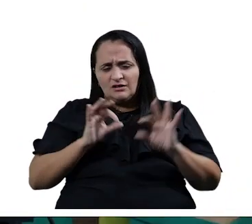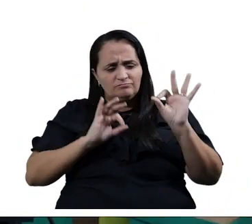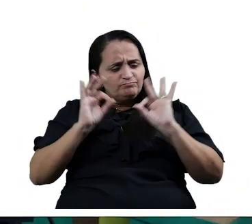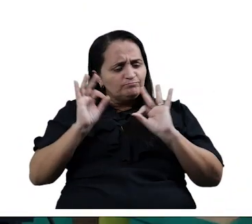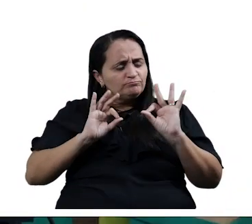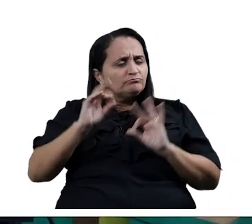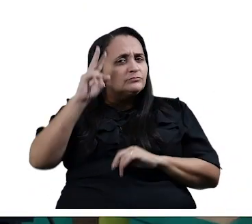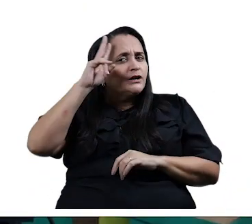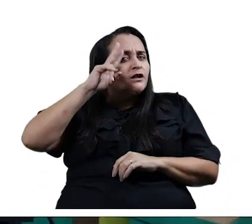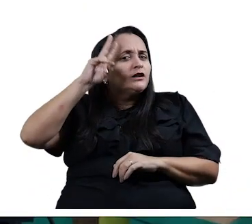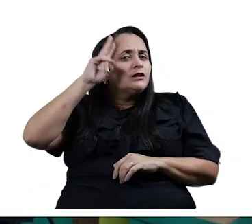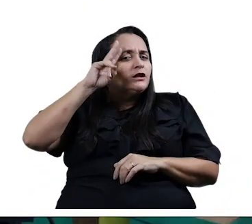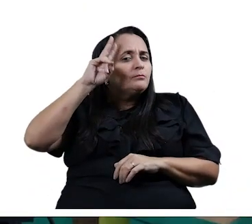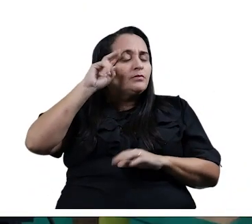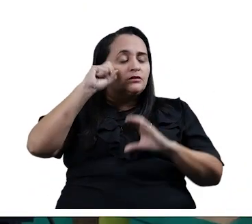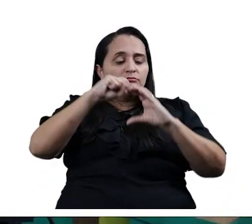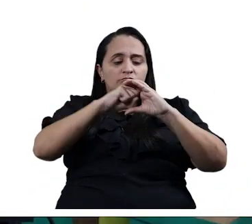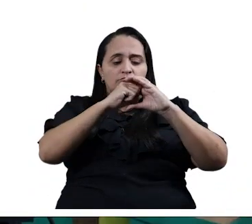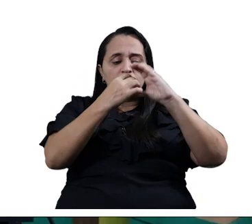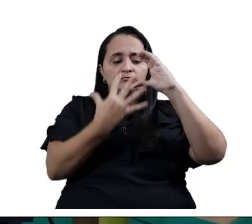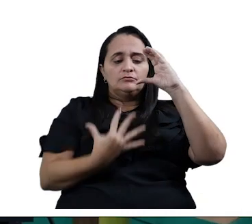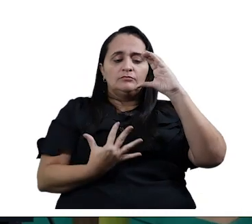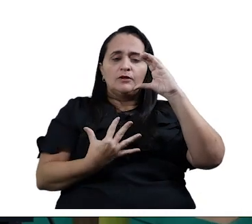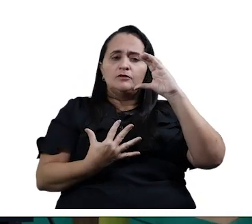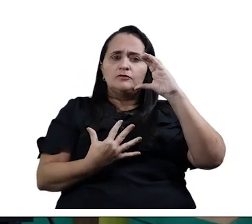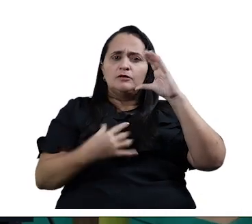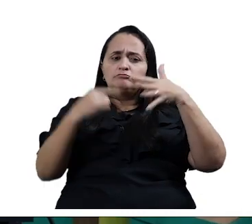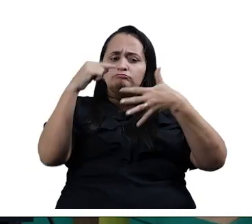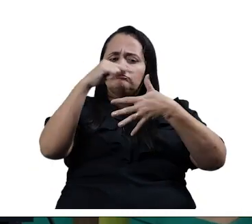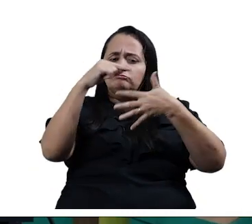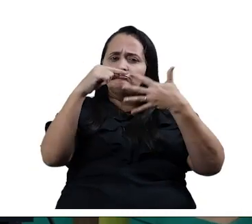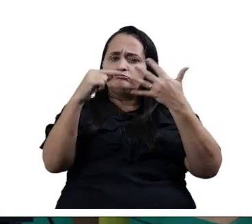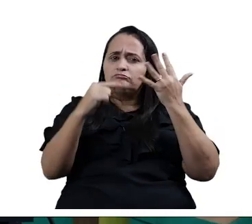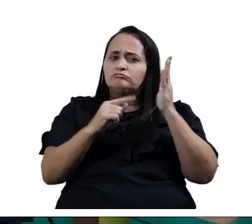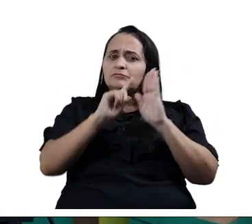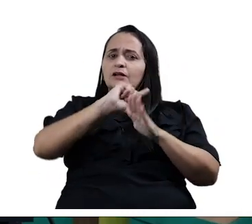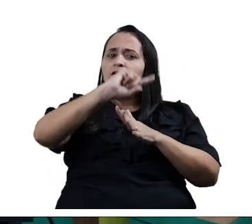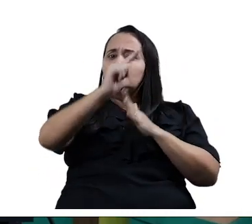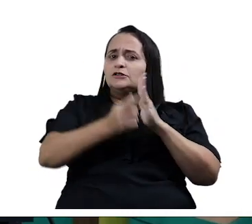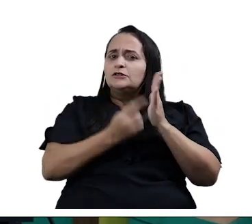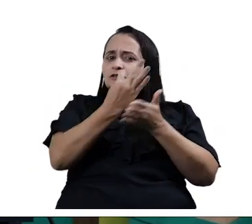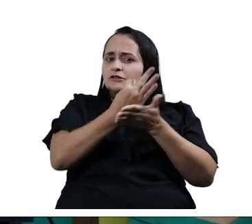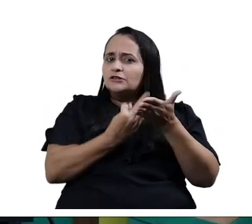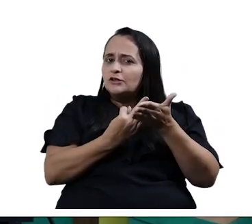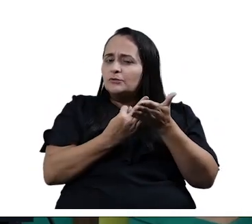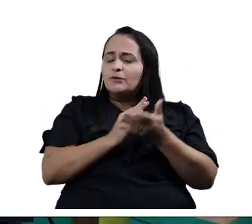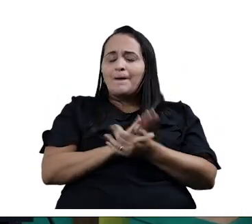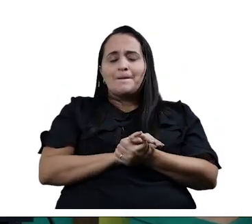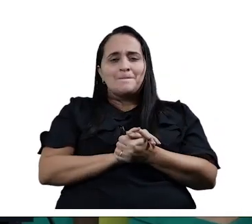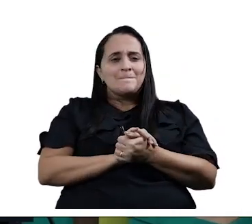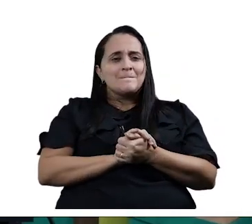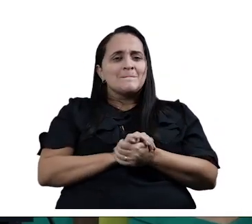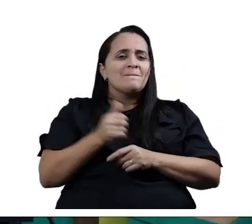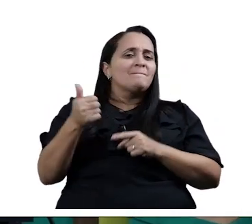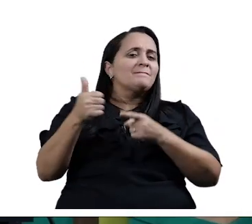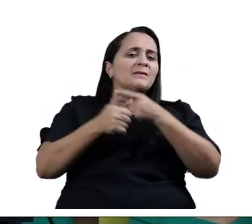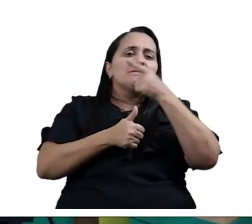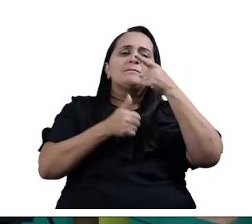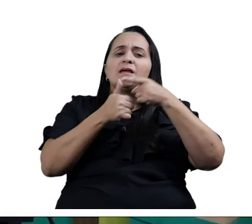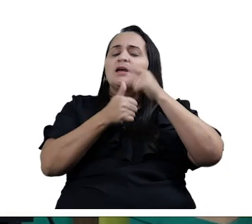as características de cada gênero textual, certo? Para começar, vamos com o